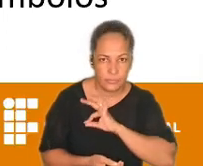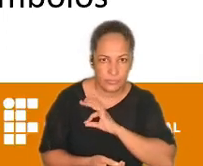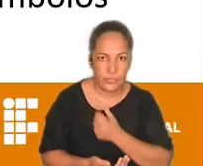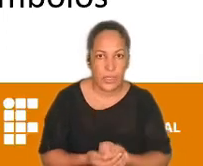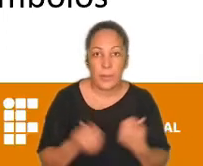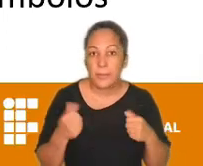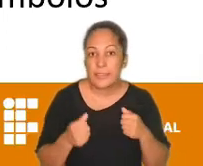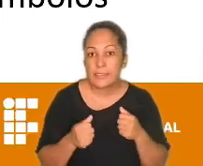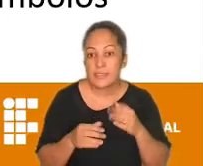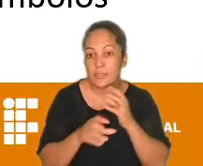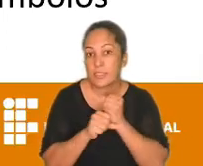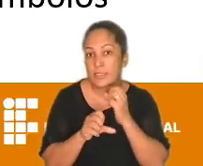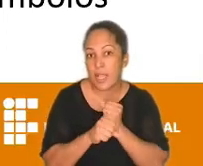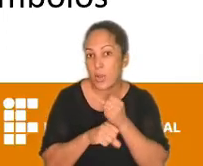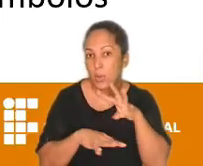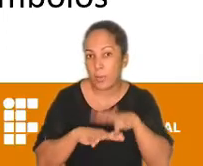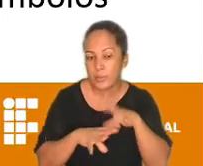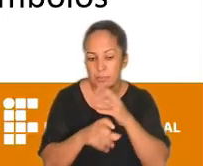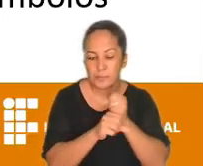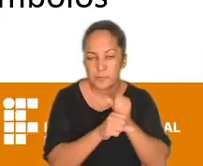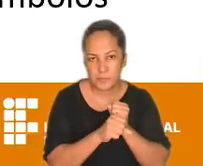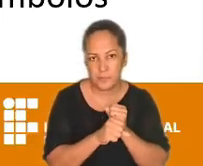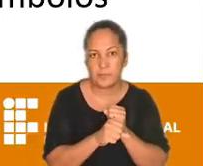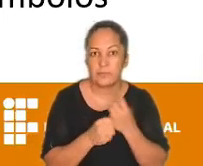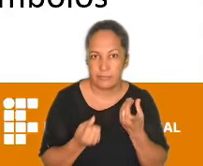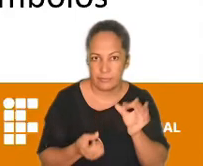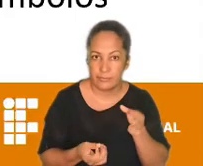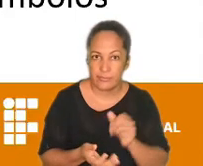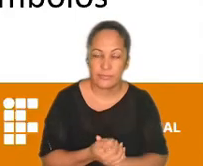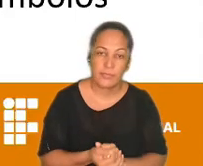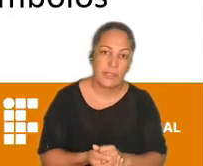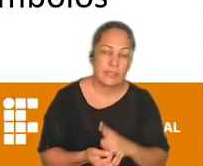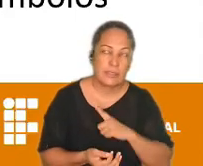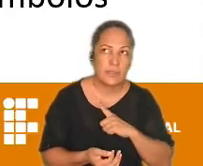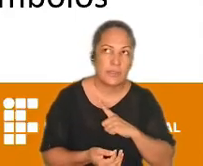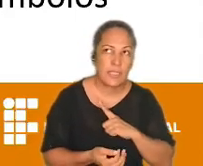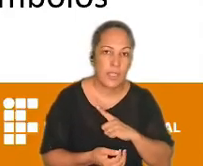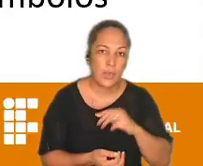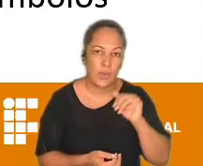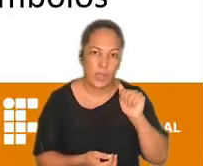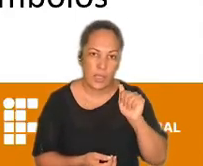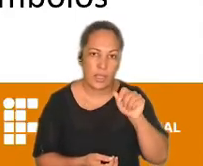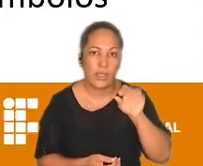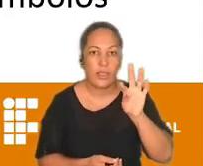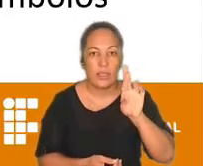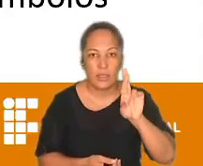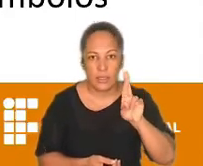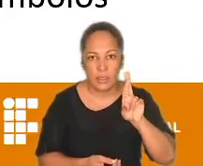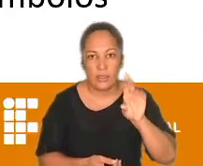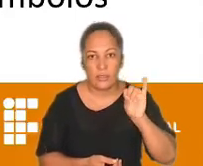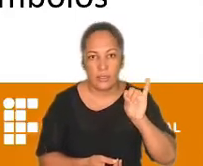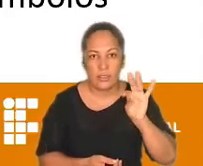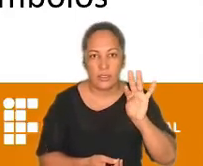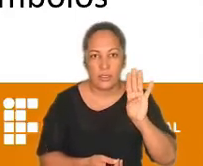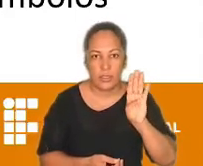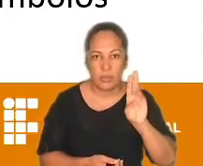cálculos matemáticos com ele. Né? Então, eu tenho um atributo chamado salário. Se é salário, eu tenho que armazenar ele como float,